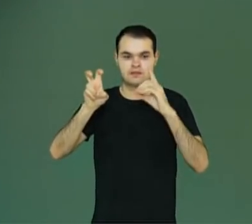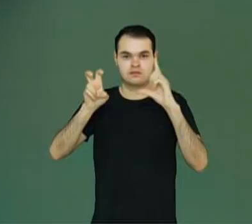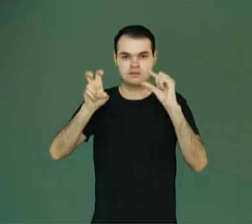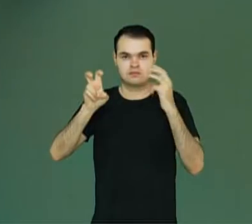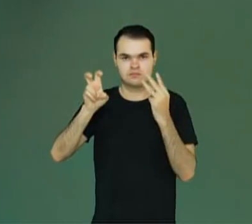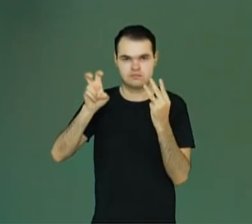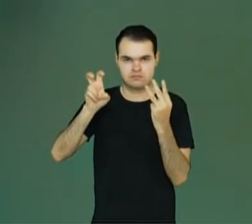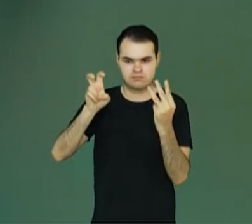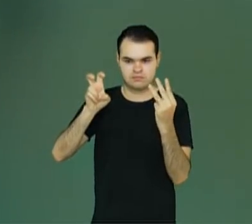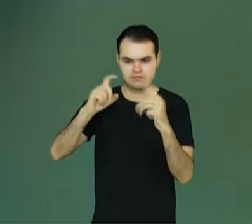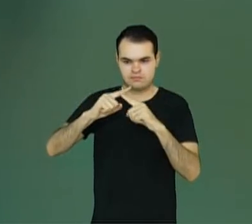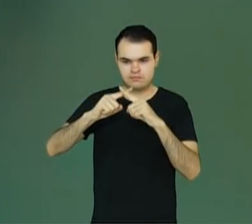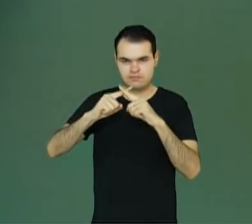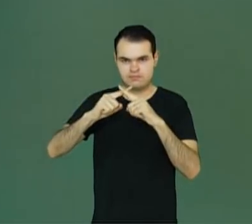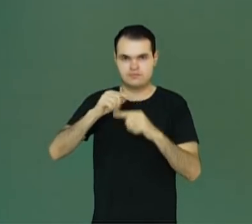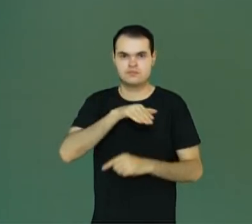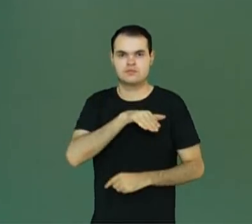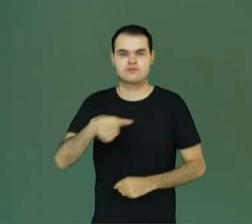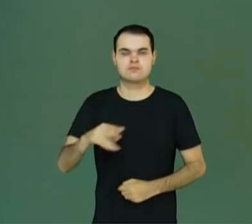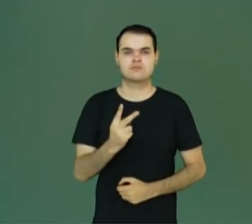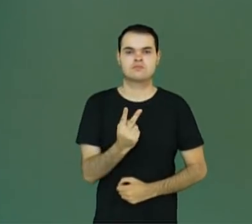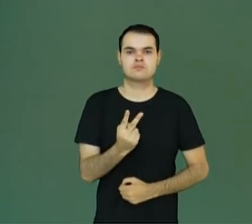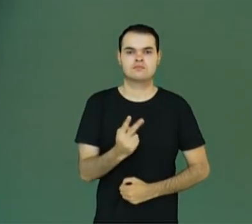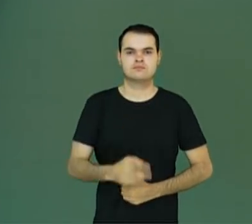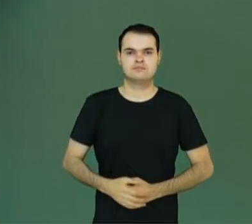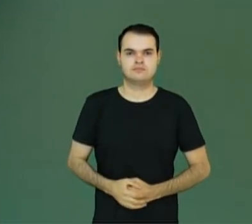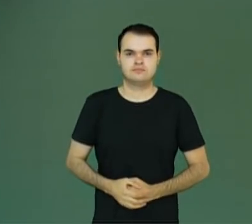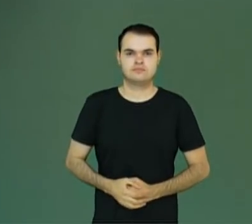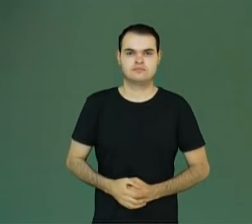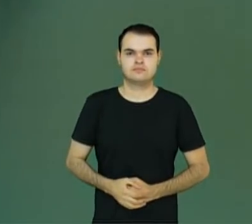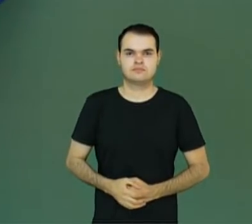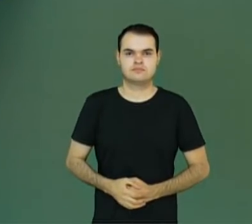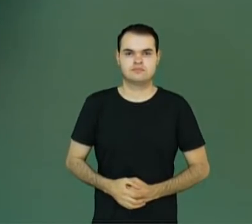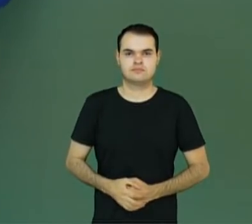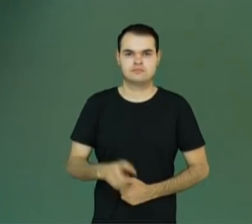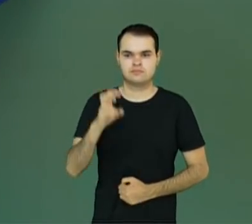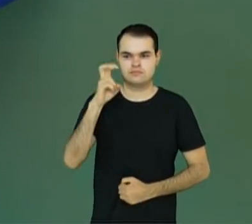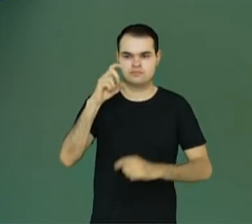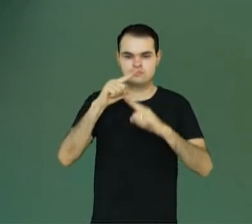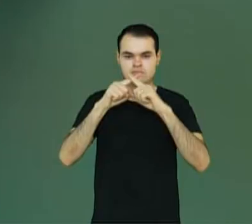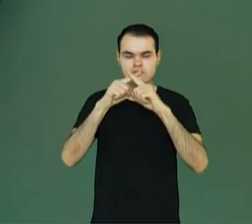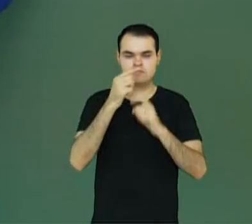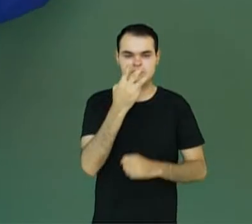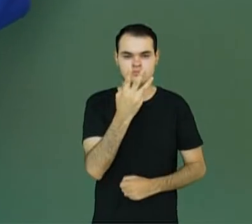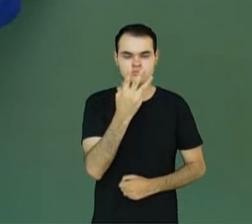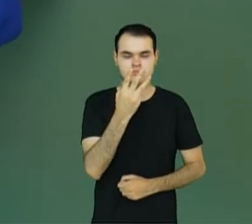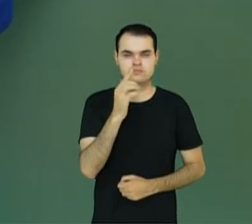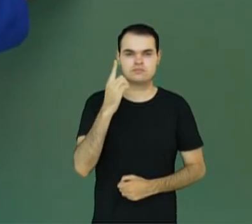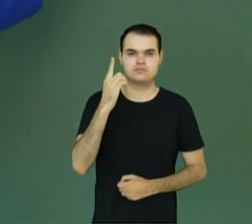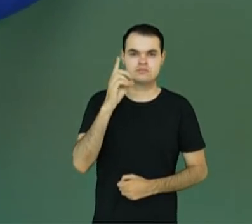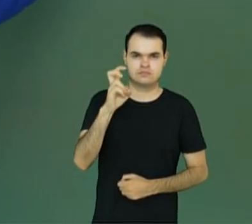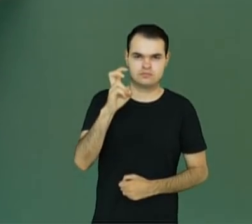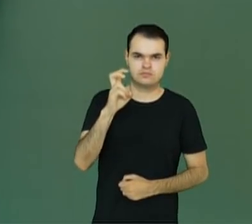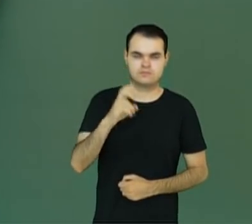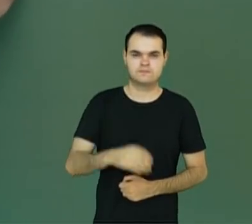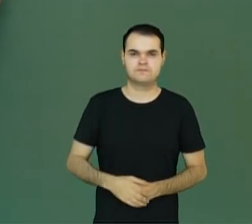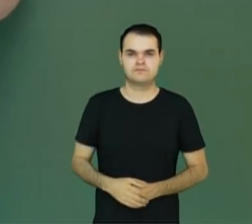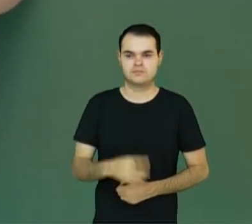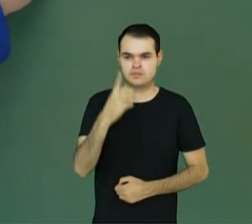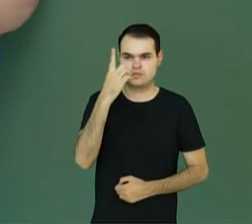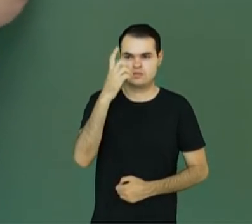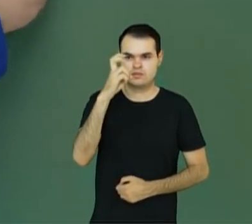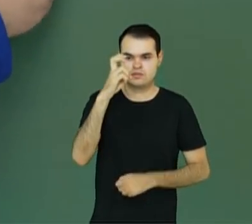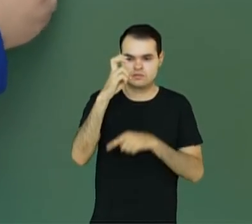3 centímetros, dividido por 2. 5 vezes 3 é 15. E 15 dividido por 2